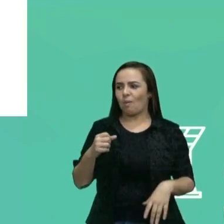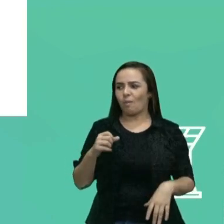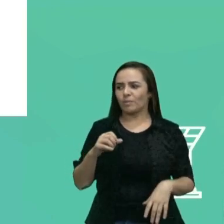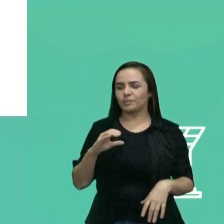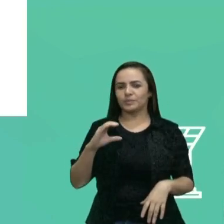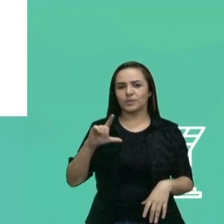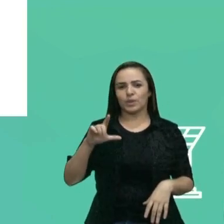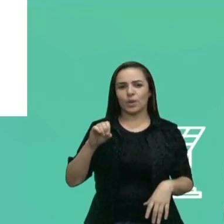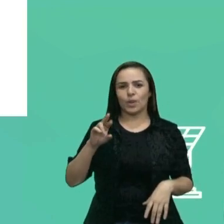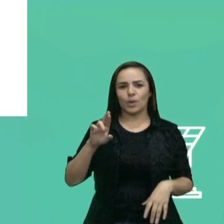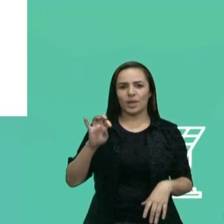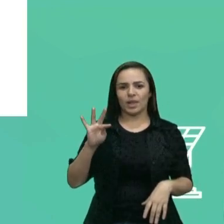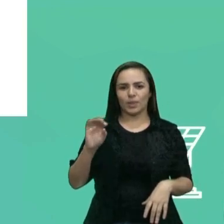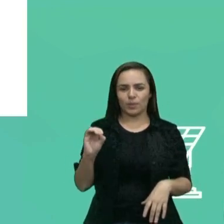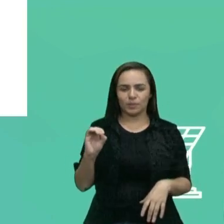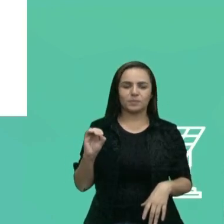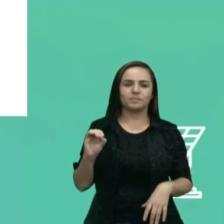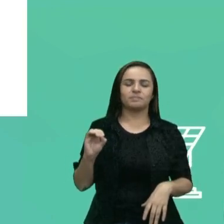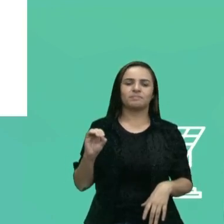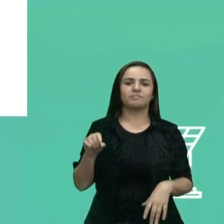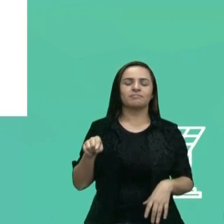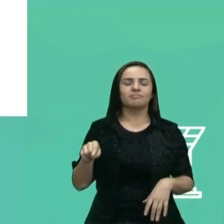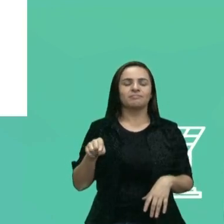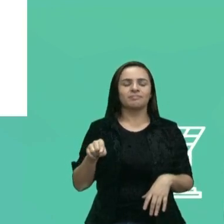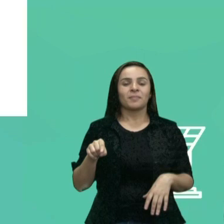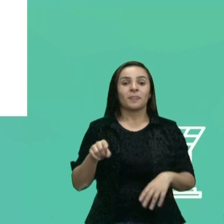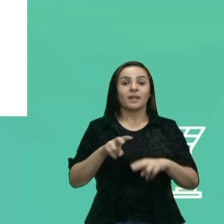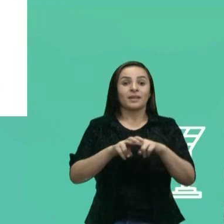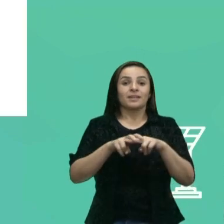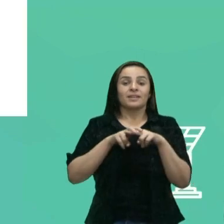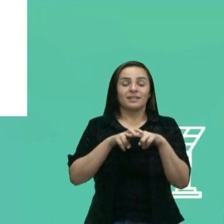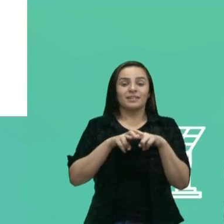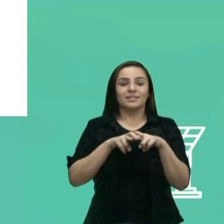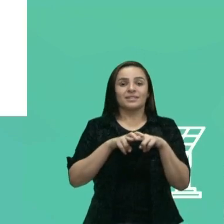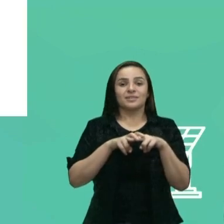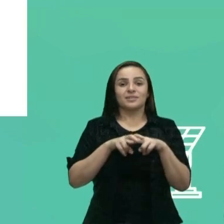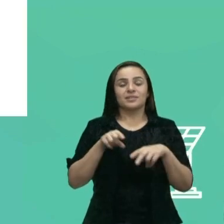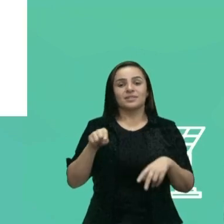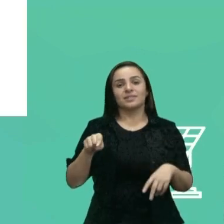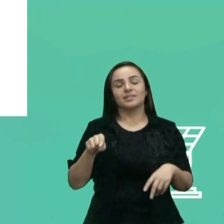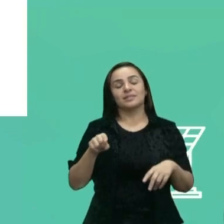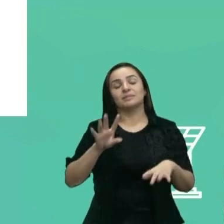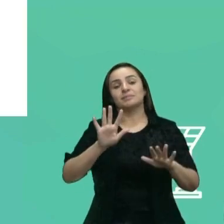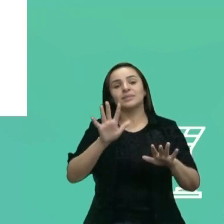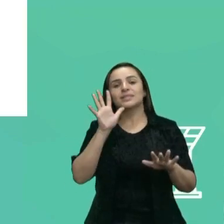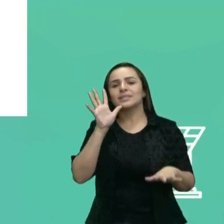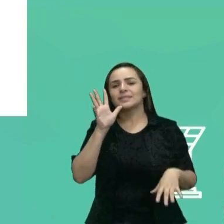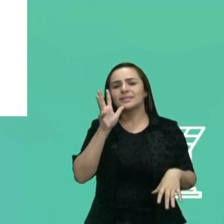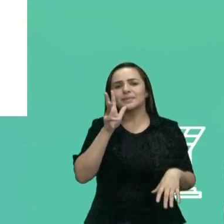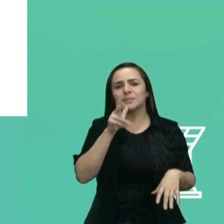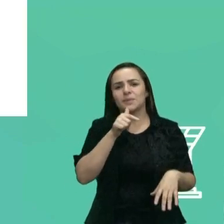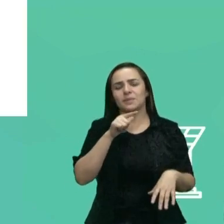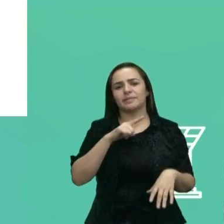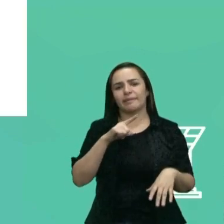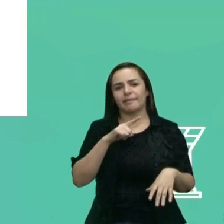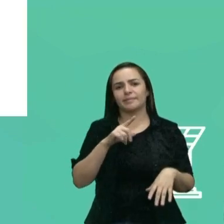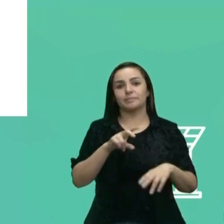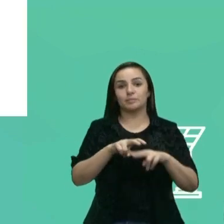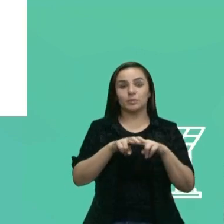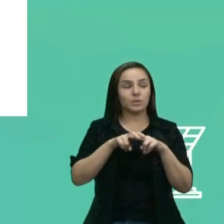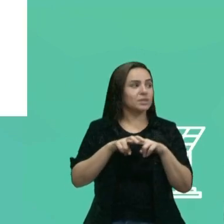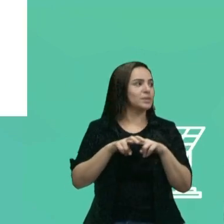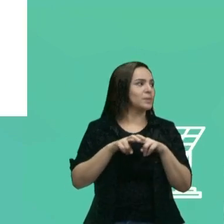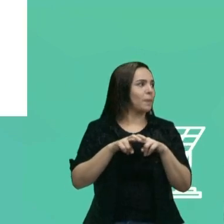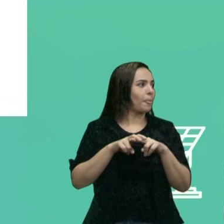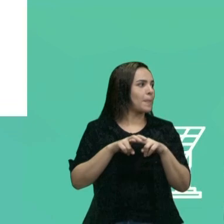uma boa reversibilidade da reação, porém, a cinética é lenta e muito sujeita